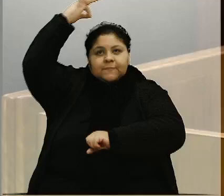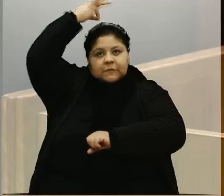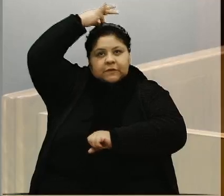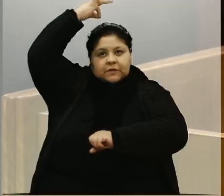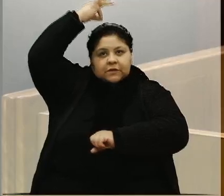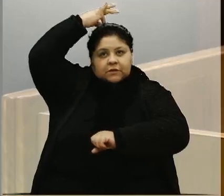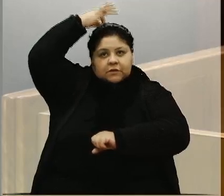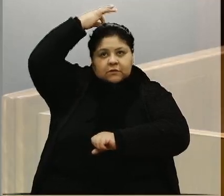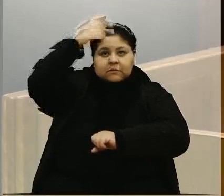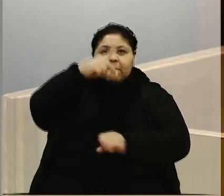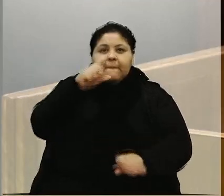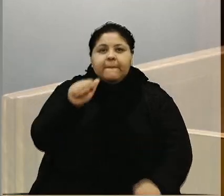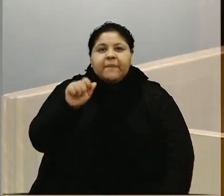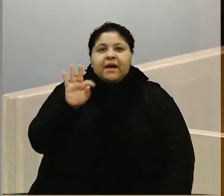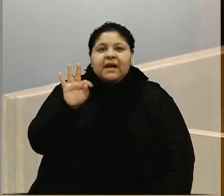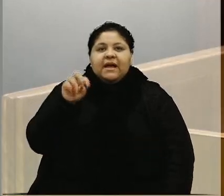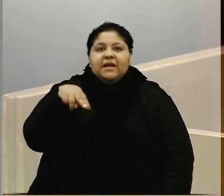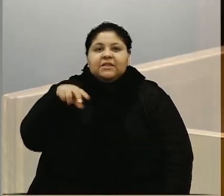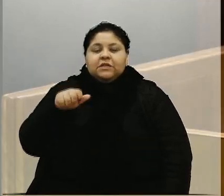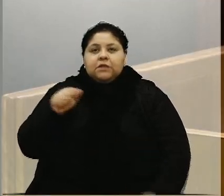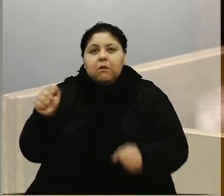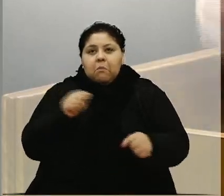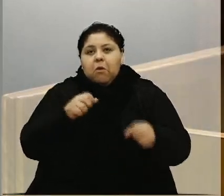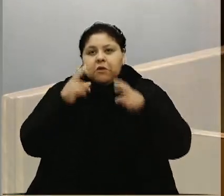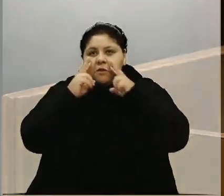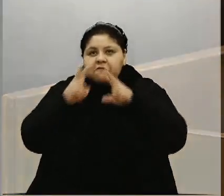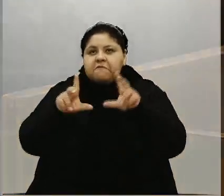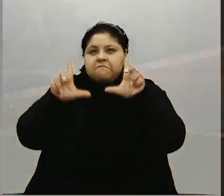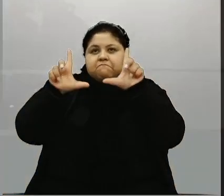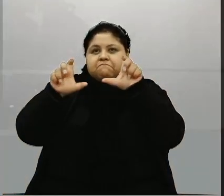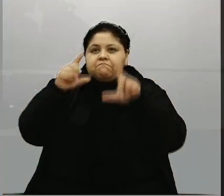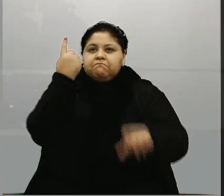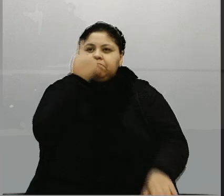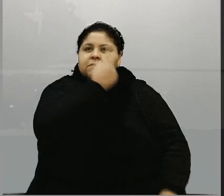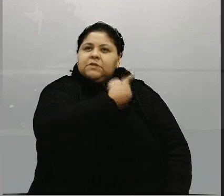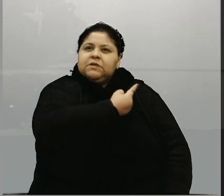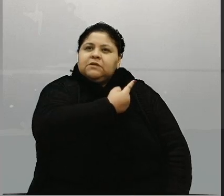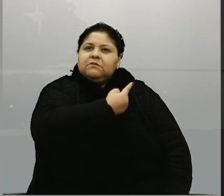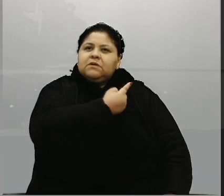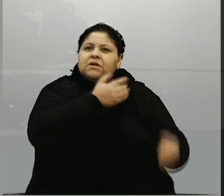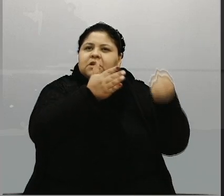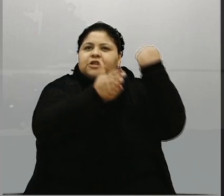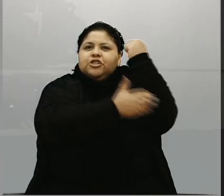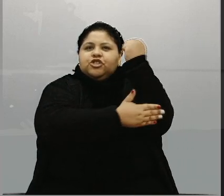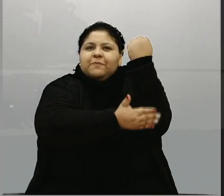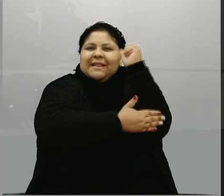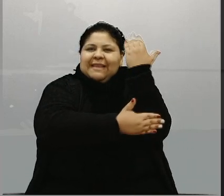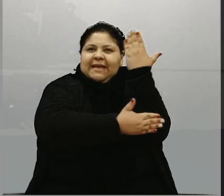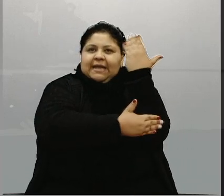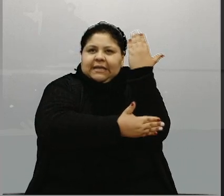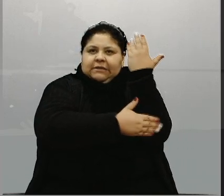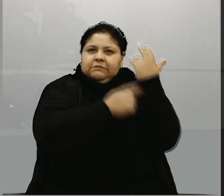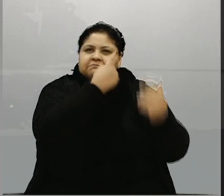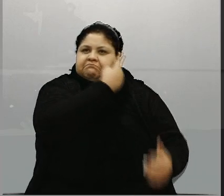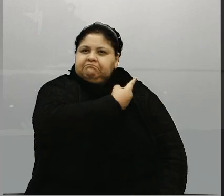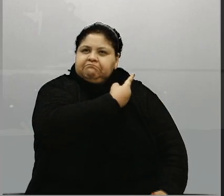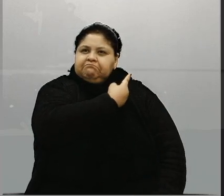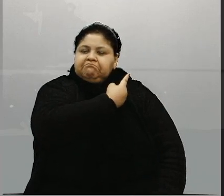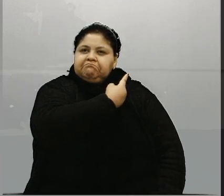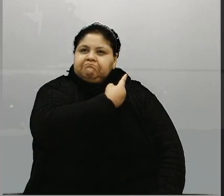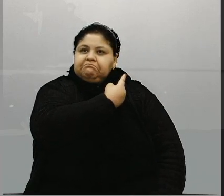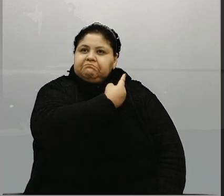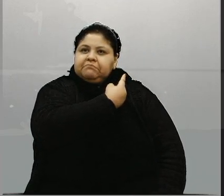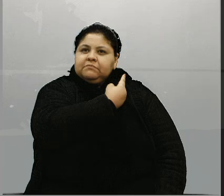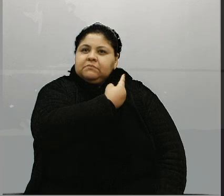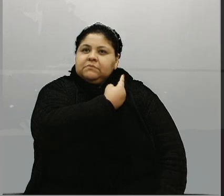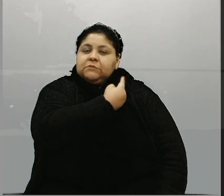no Pátina, tá? Vocês podem ver algumas fotos ali. O Pátina é onde tem aquele púlpito de madeira, aquele piso todo de madeira ali, tá? Onde